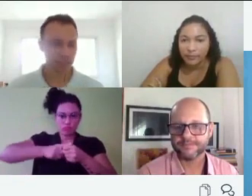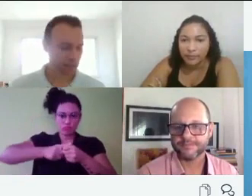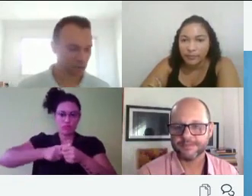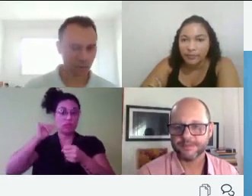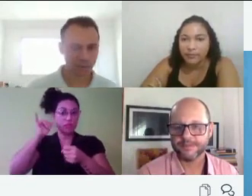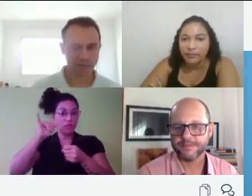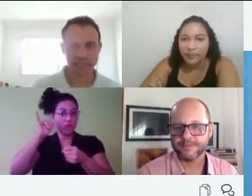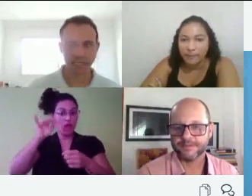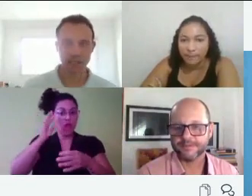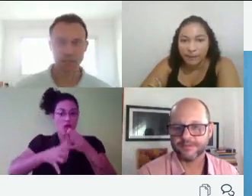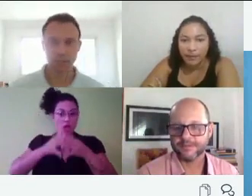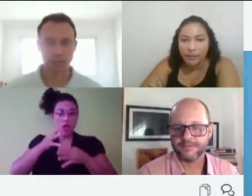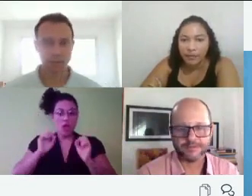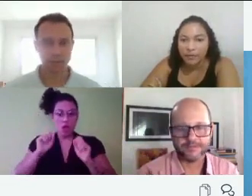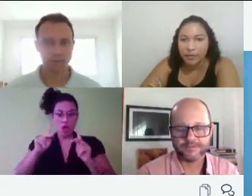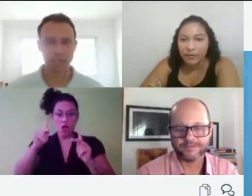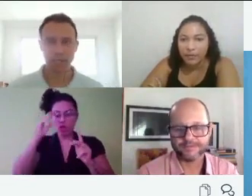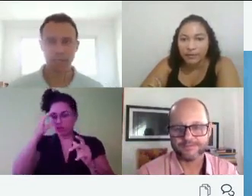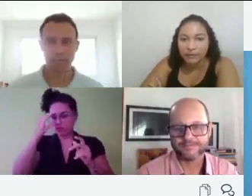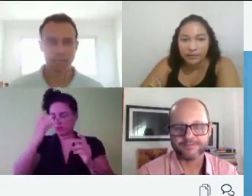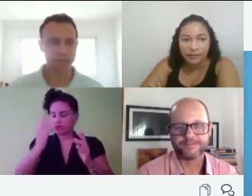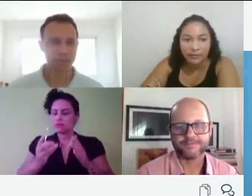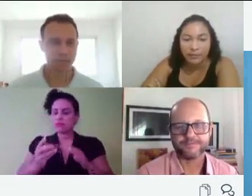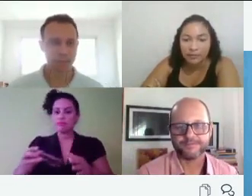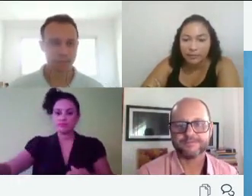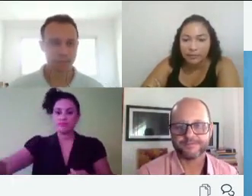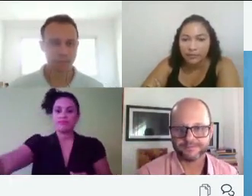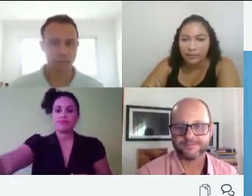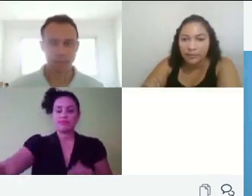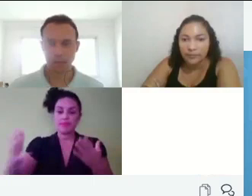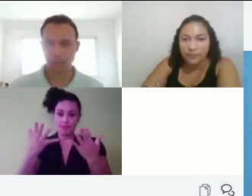Ah, sim, ótimo, é verdade. Né? Podemos Verdade. começar?